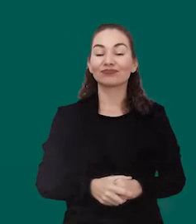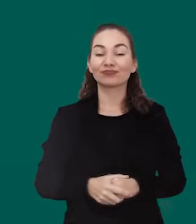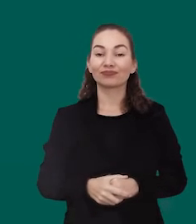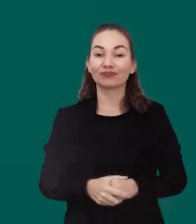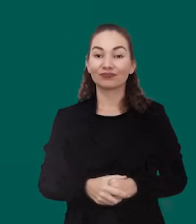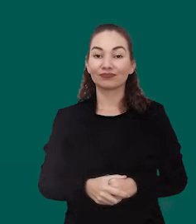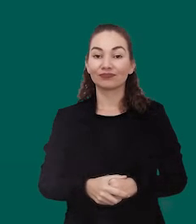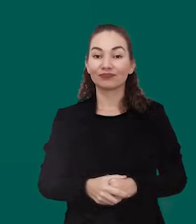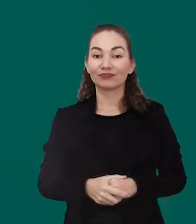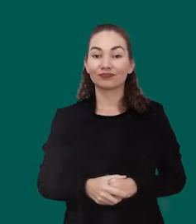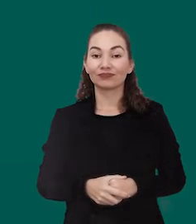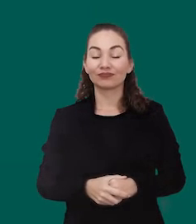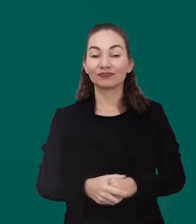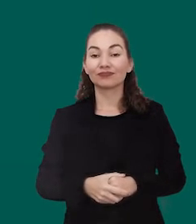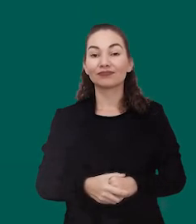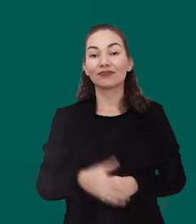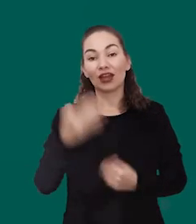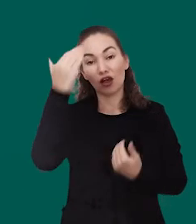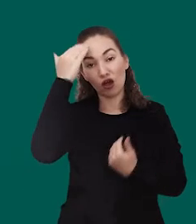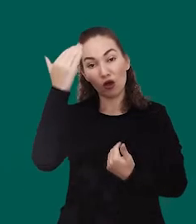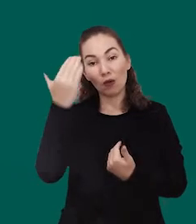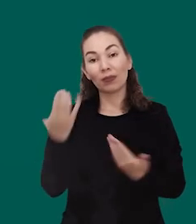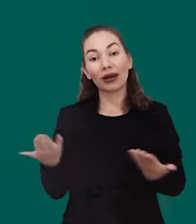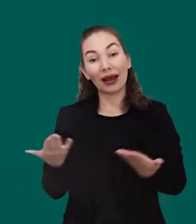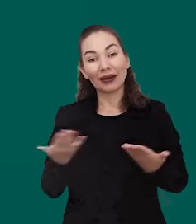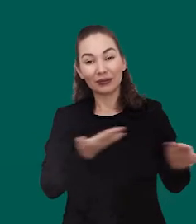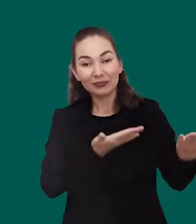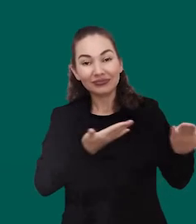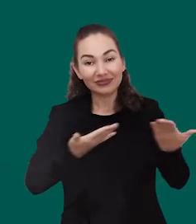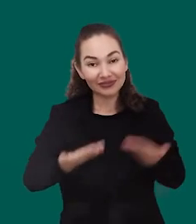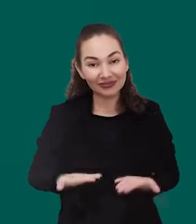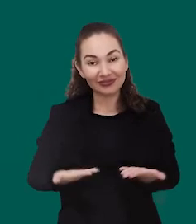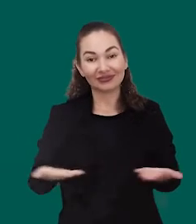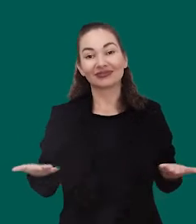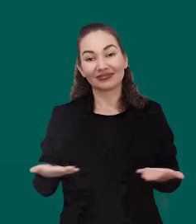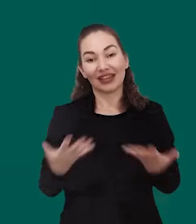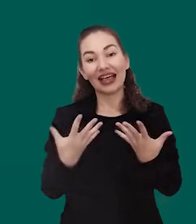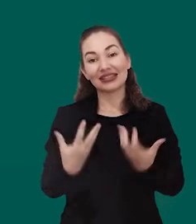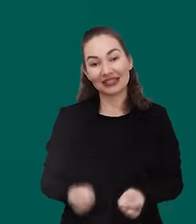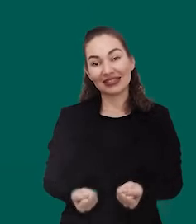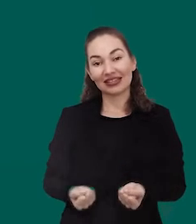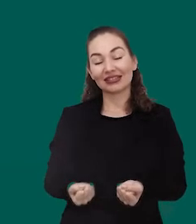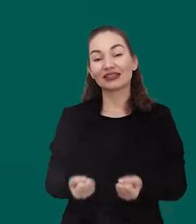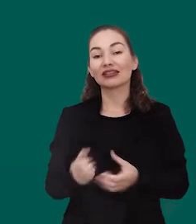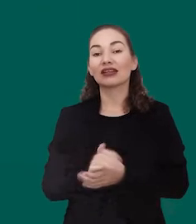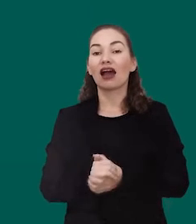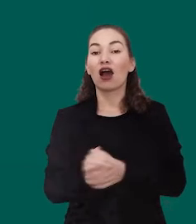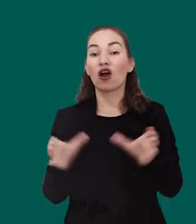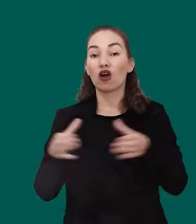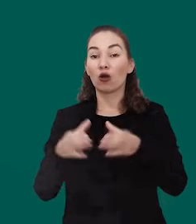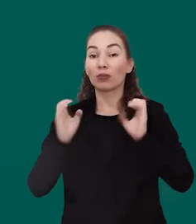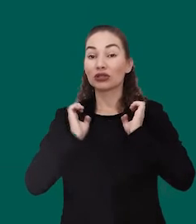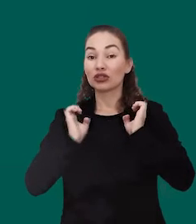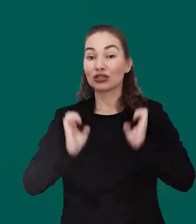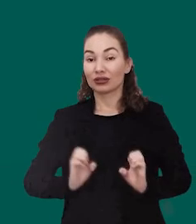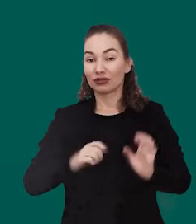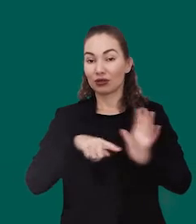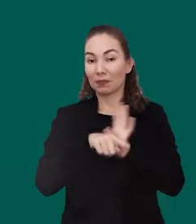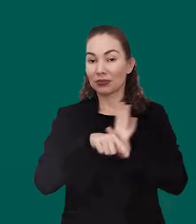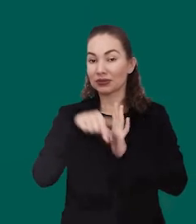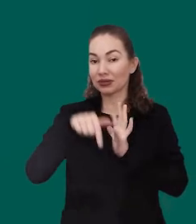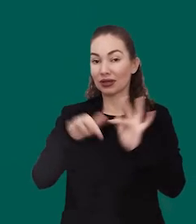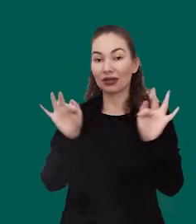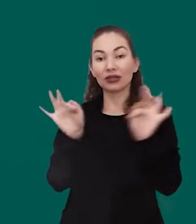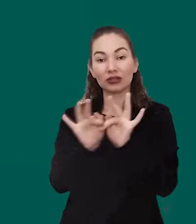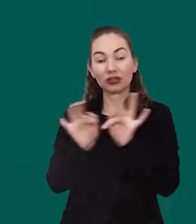que prontamente aceitou o nosso convite do CEP, né, do Comitê de Ética em Pesquisa, da Universidade